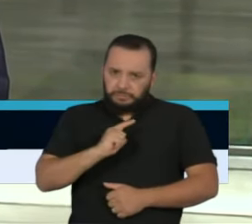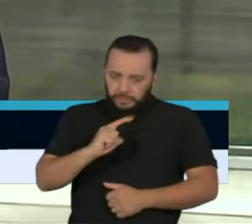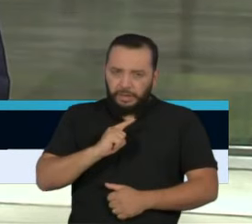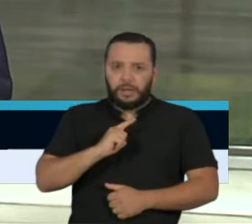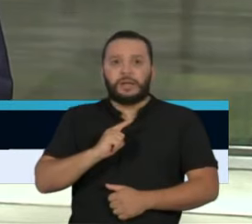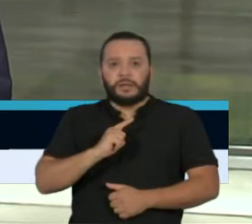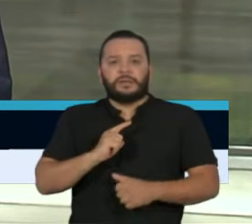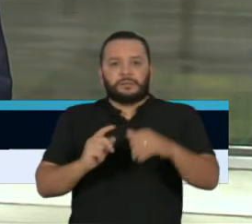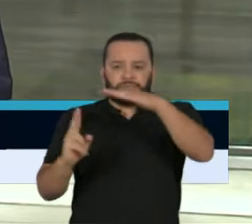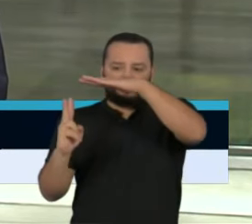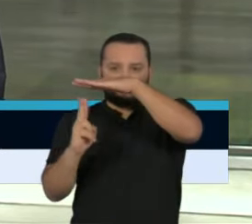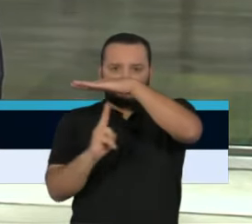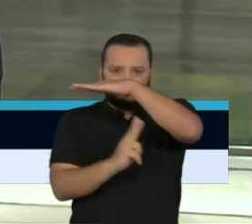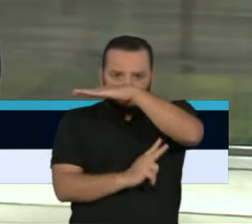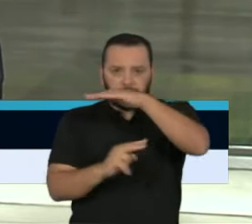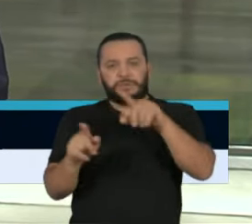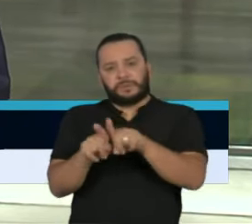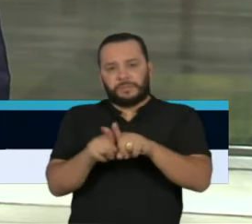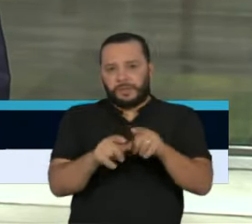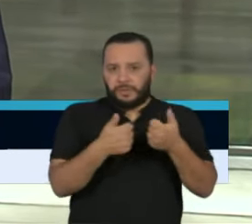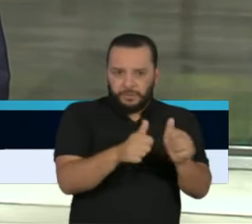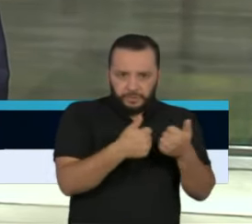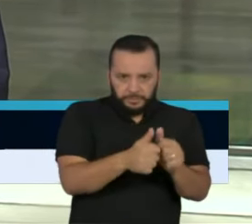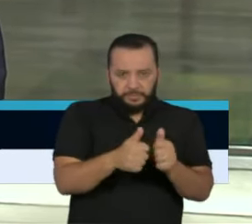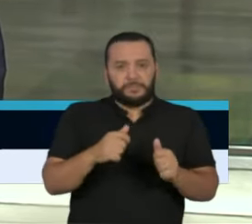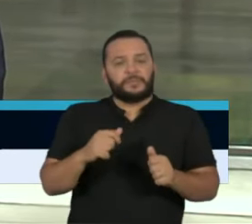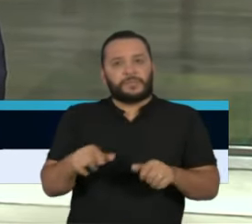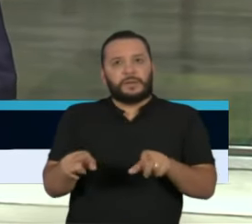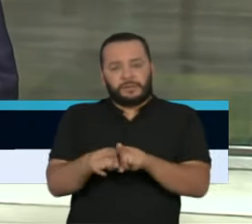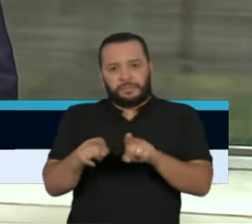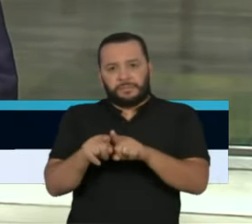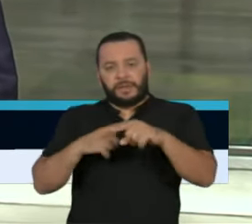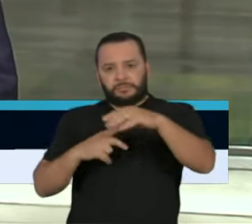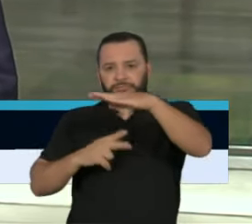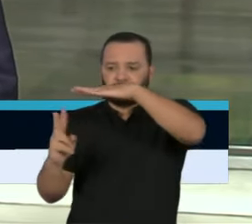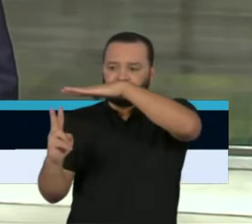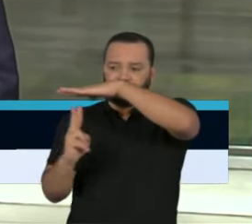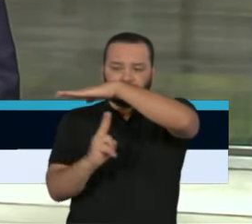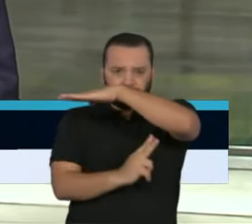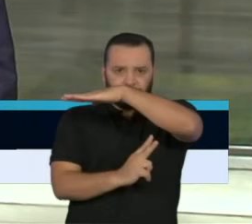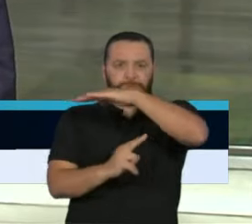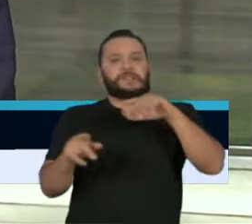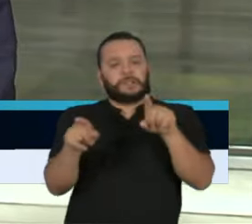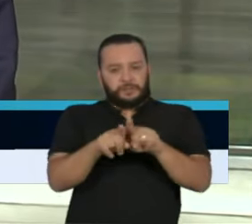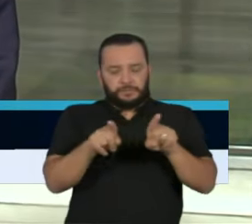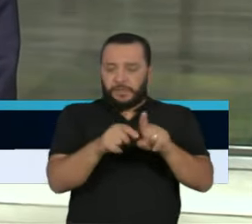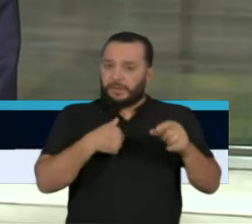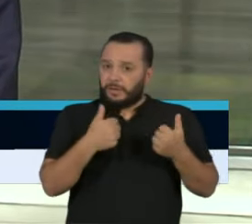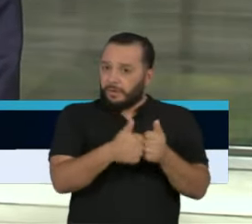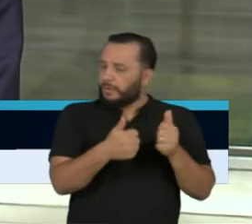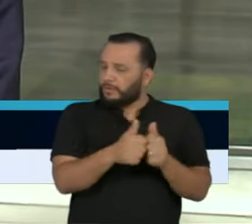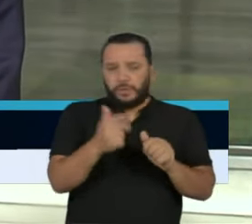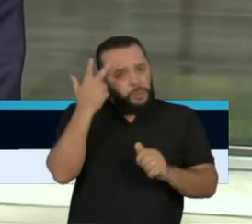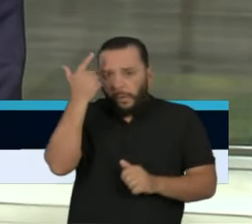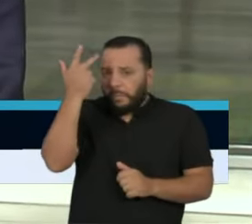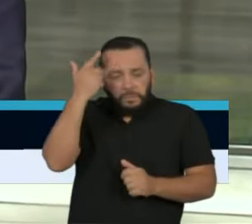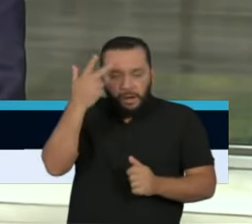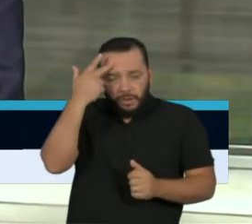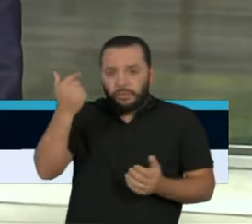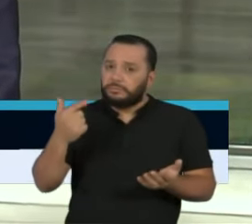tanto trilhos quanto pneus, ou seja, tanto trens e sistemas correlatos quanto de ônibus,